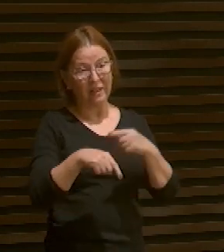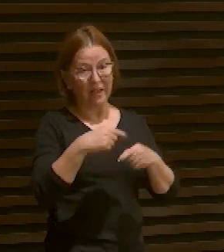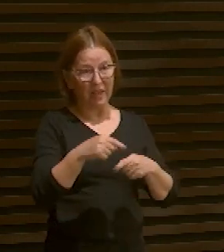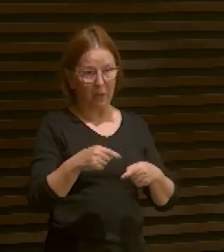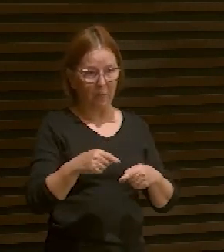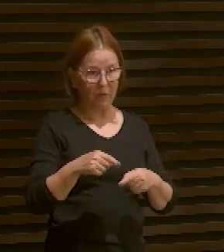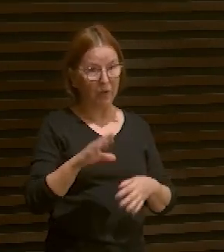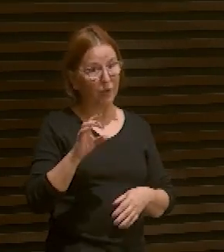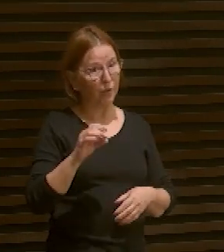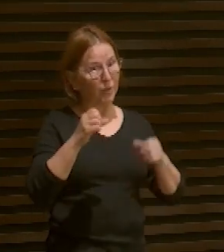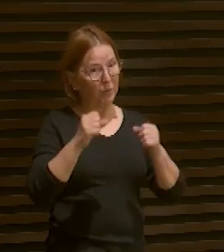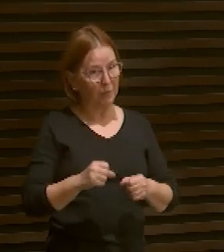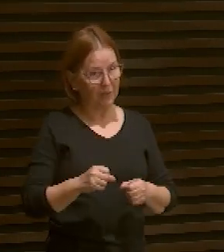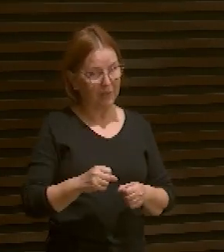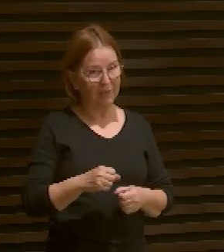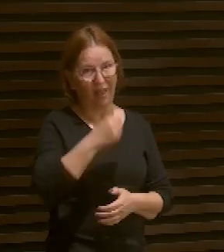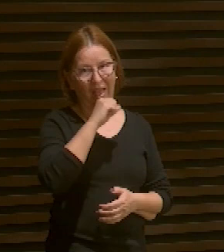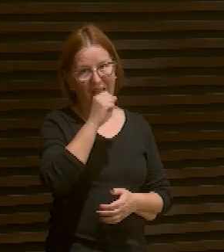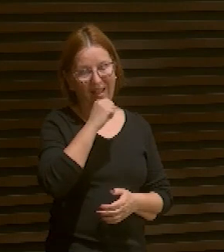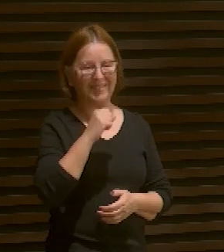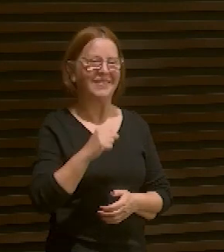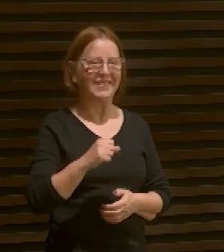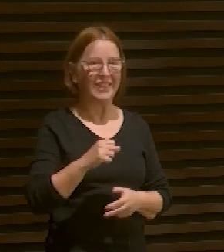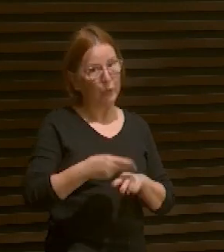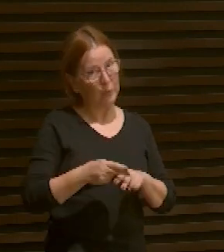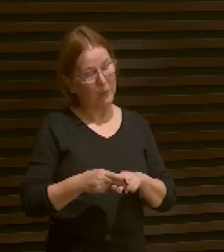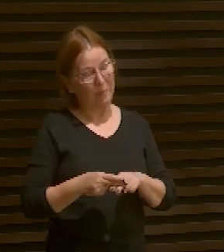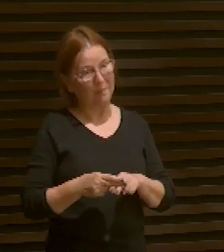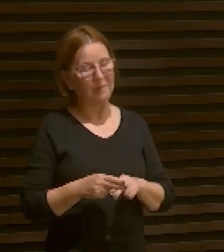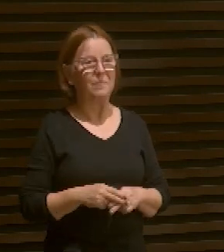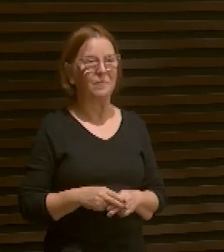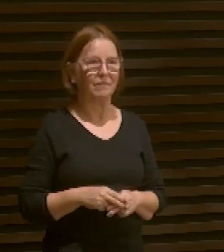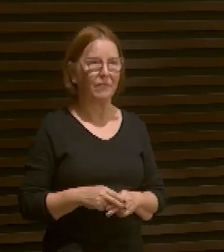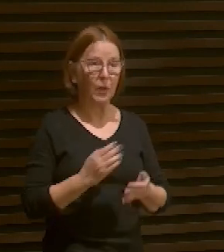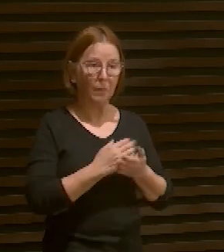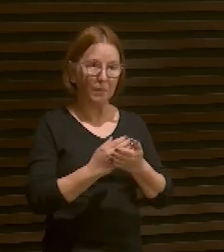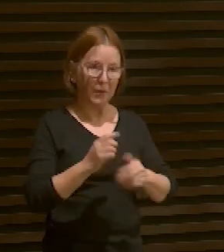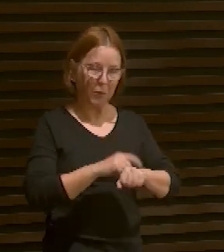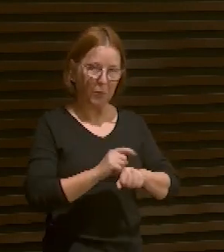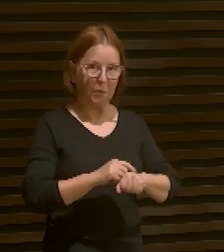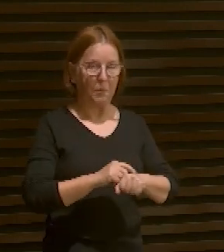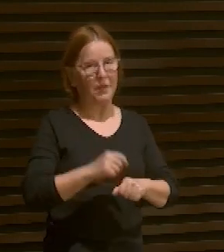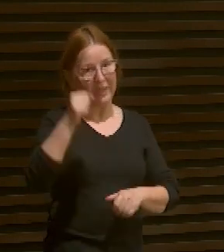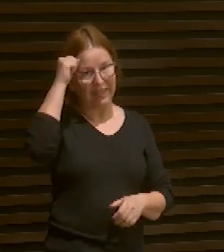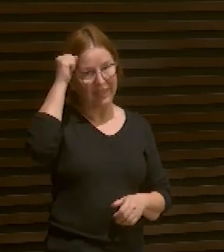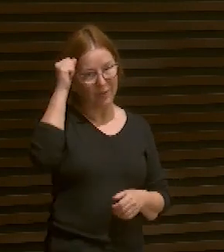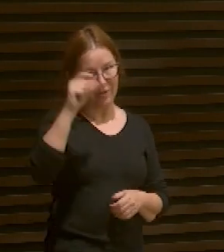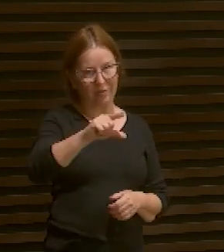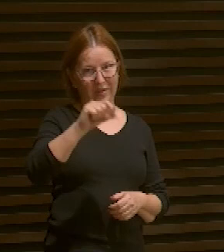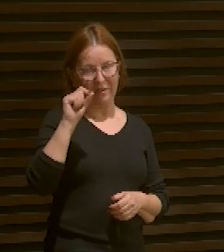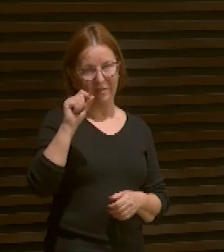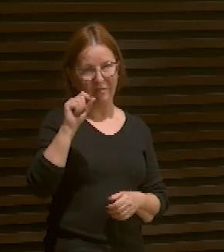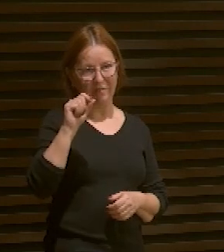tomar sorvete de chocolate. A partir do momento que o homem escolheu, fez a sua escolha,